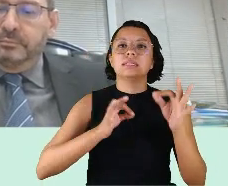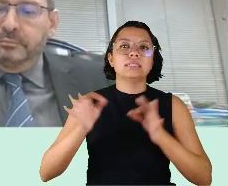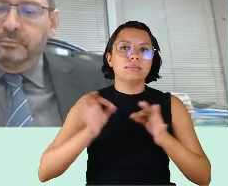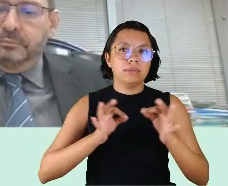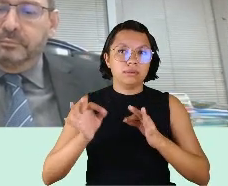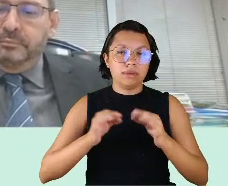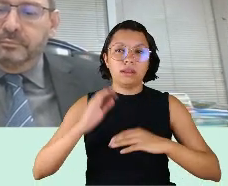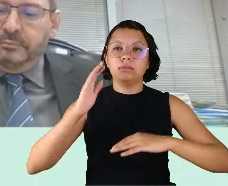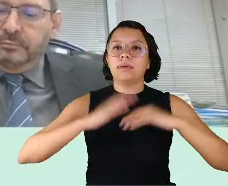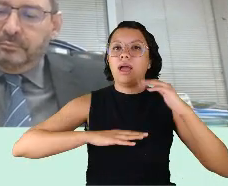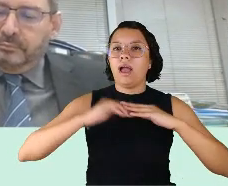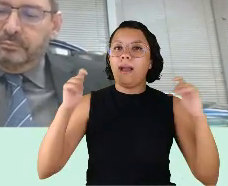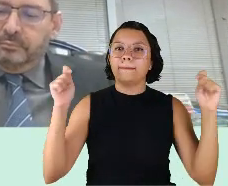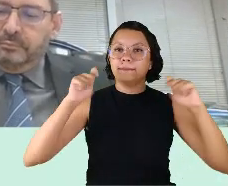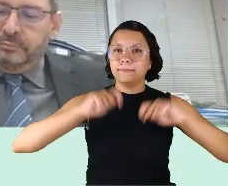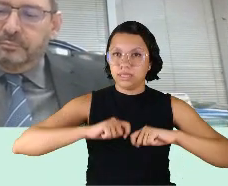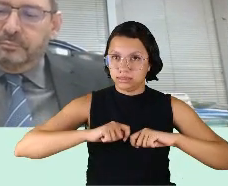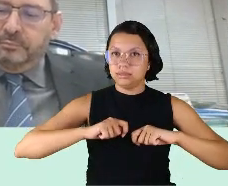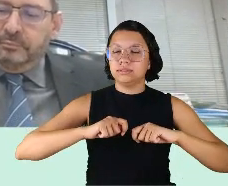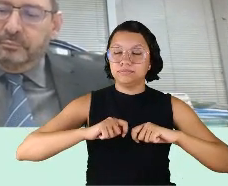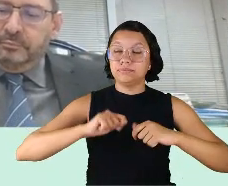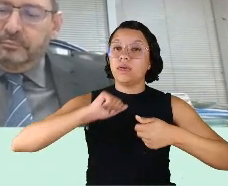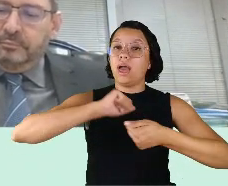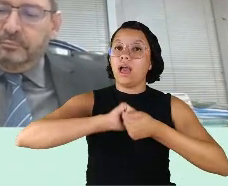se preparando para capacitar